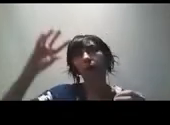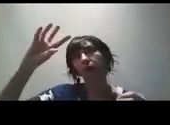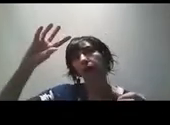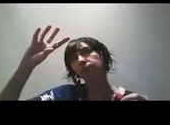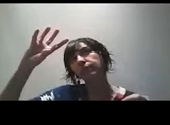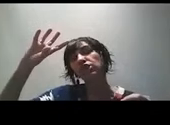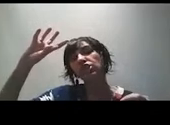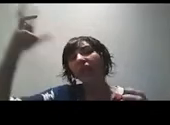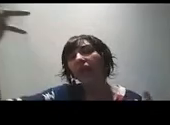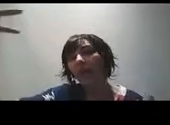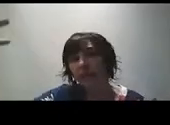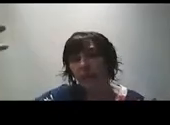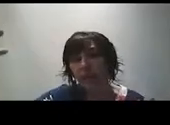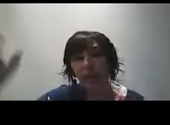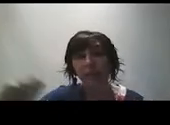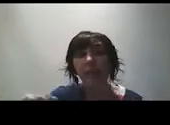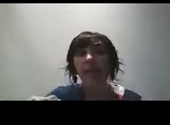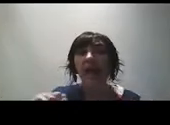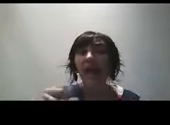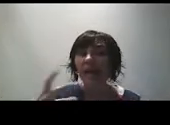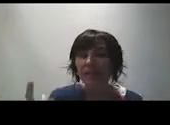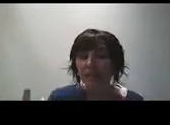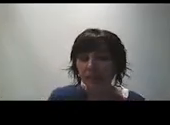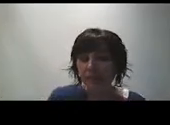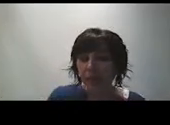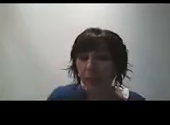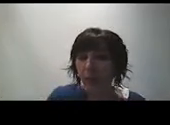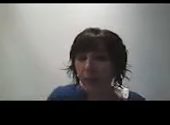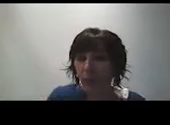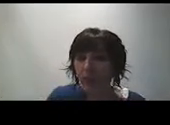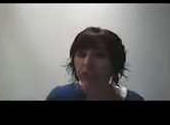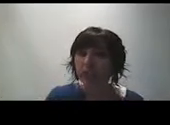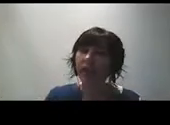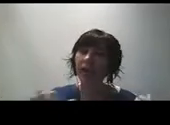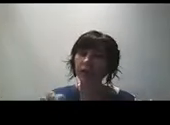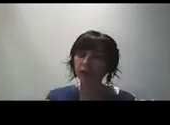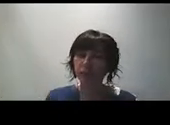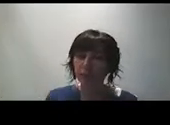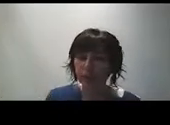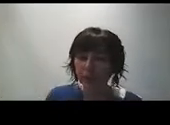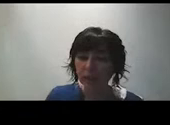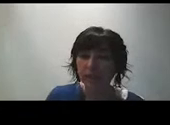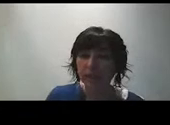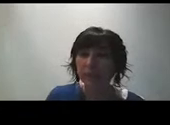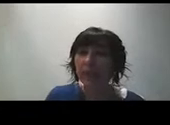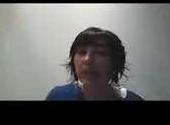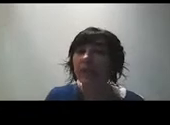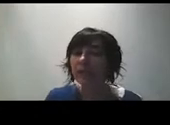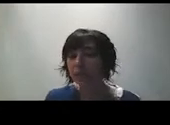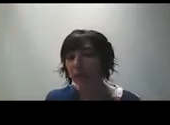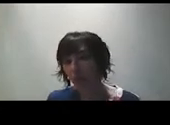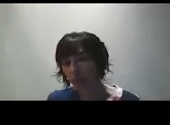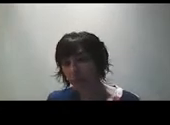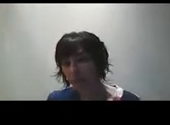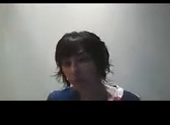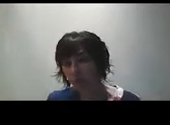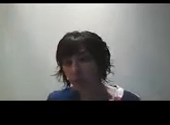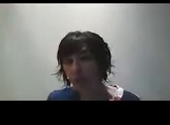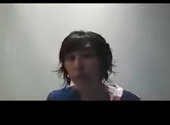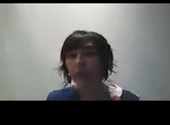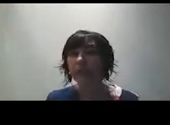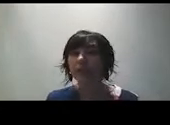uma estrela guia aliança propôs lá em 2015 15